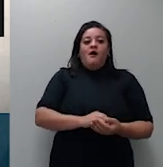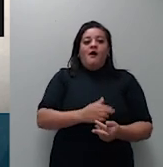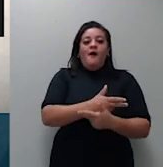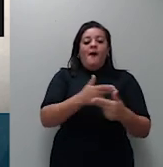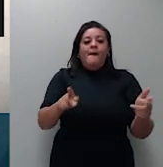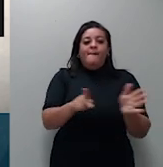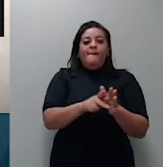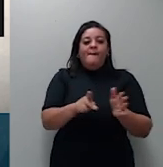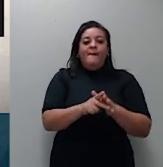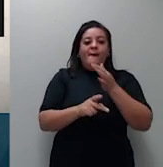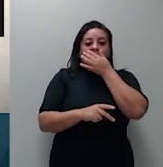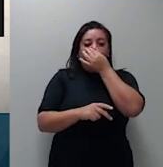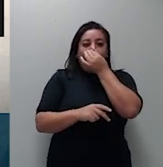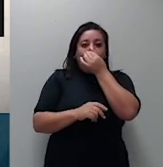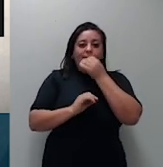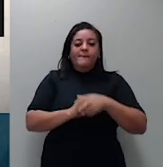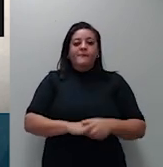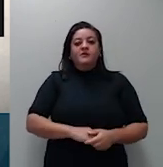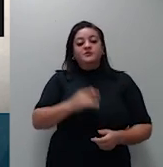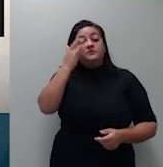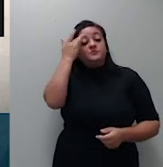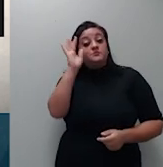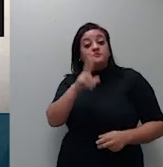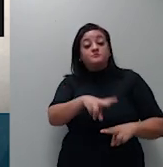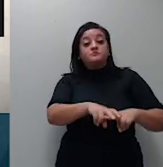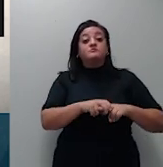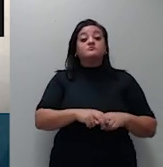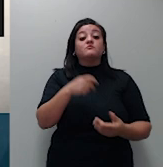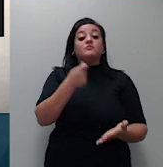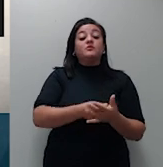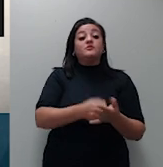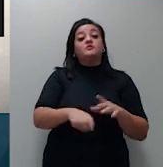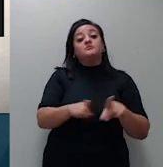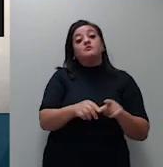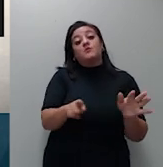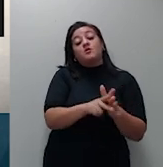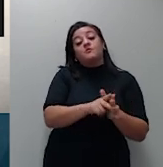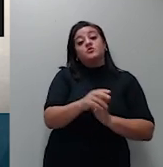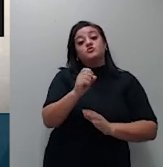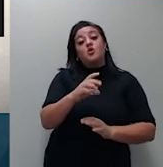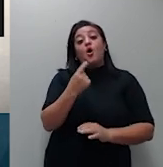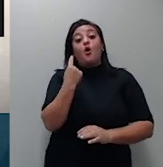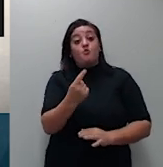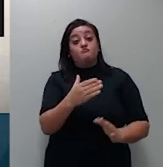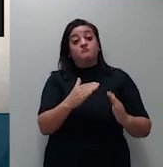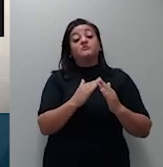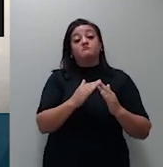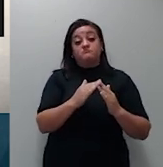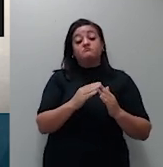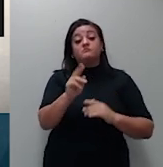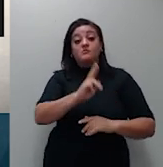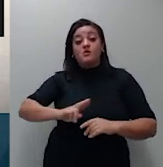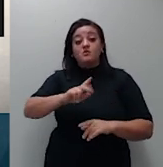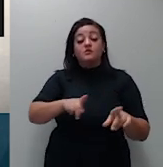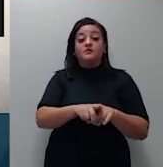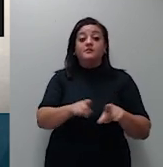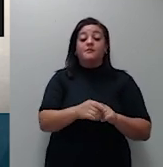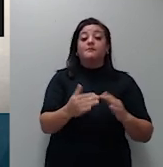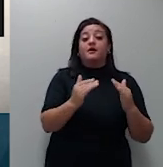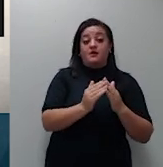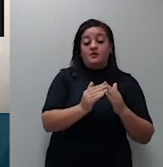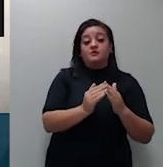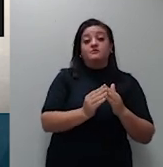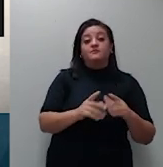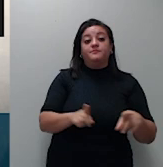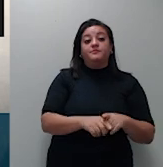pela simples Razão de que sendo executado proprietário de apenas um imóvel utilizado para residência a condição